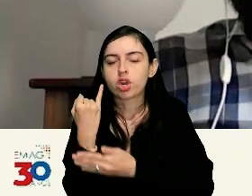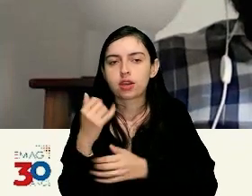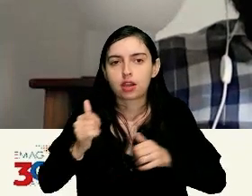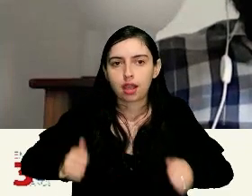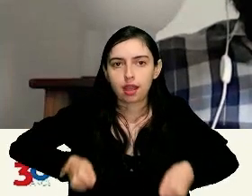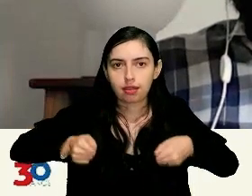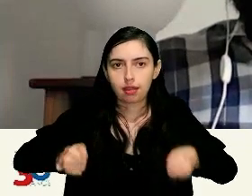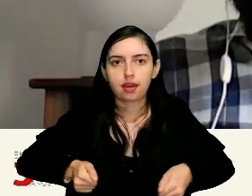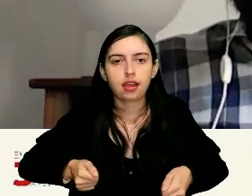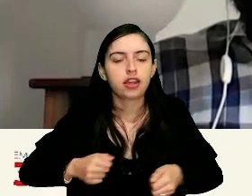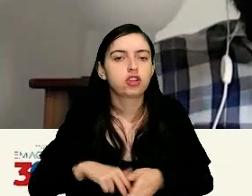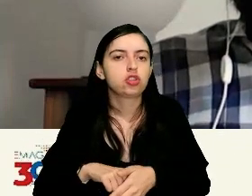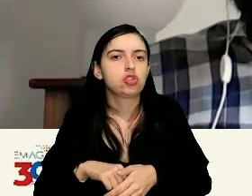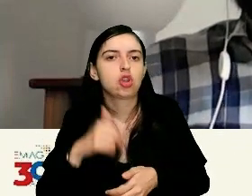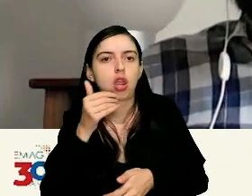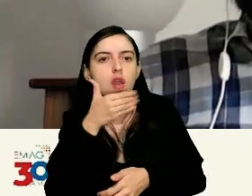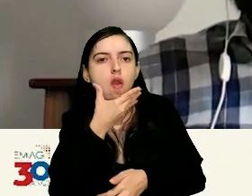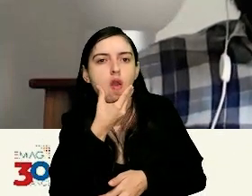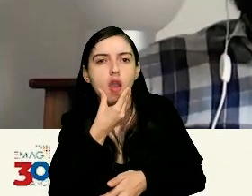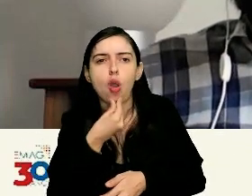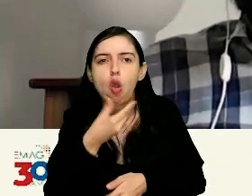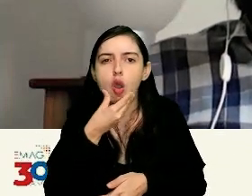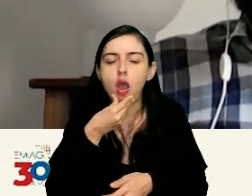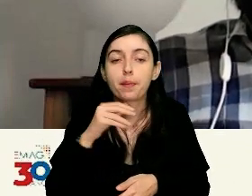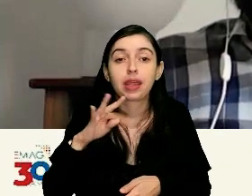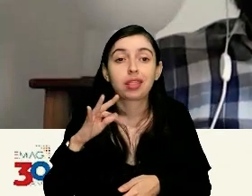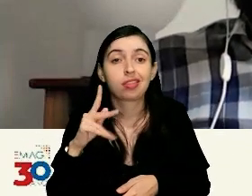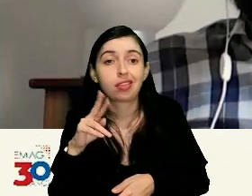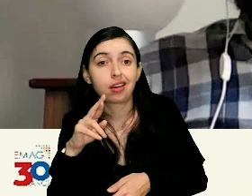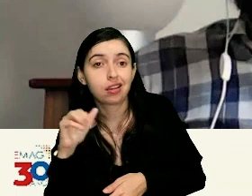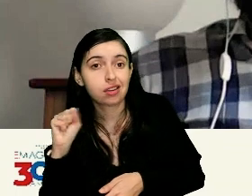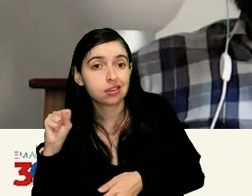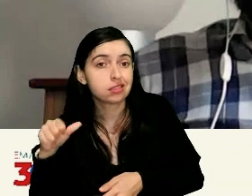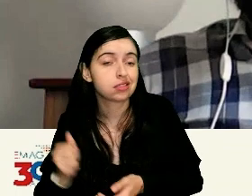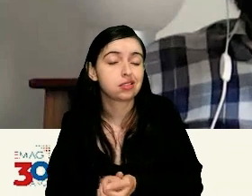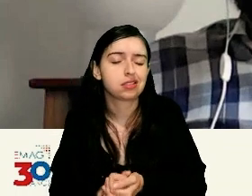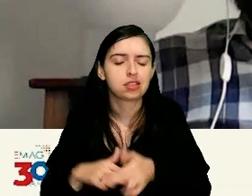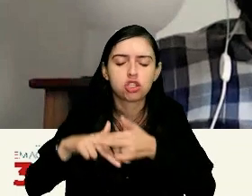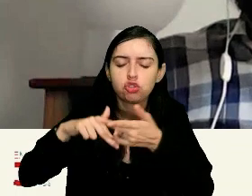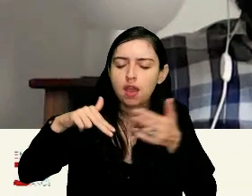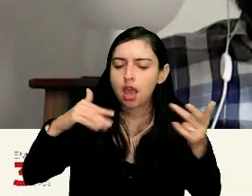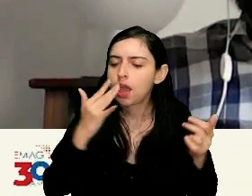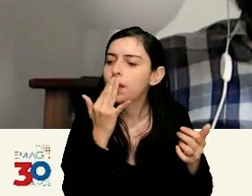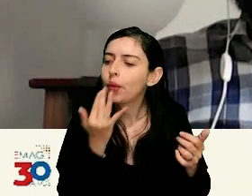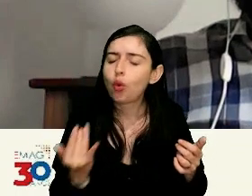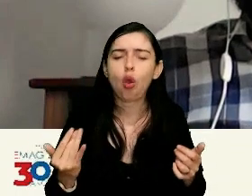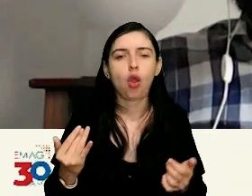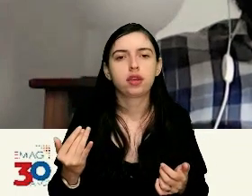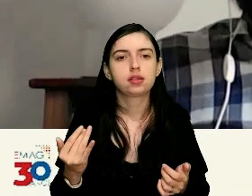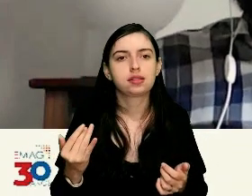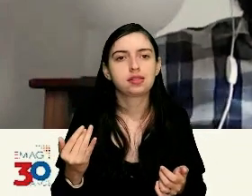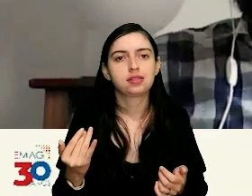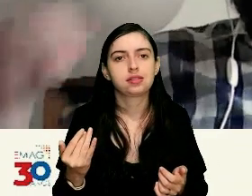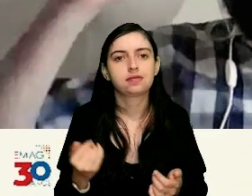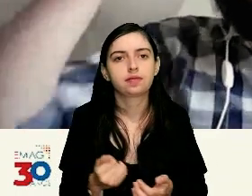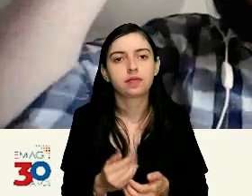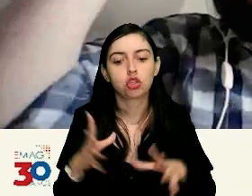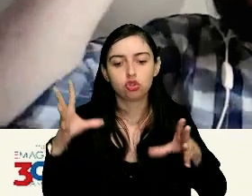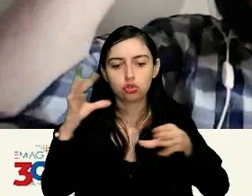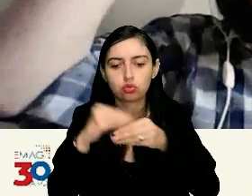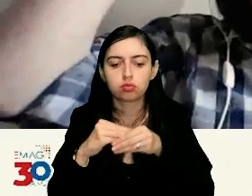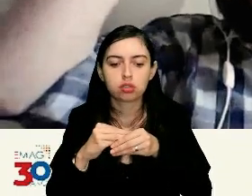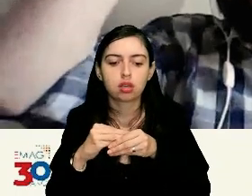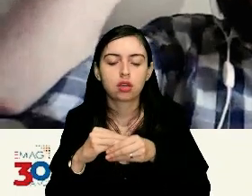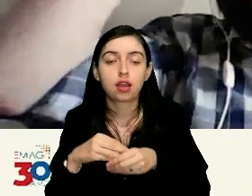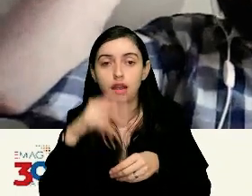trans, toda essa diversidade, essas cores, porque são essas cores que vão compor a vida dessas pessoas, das